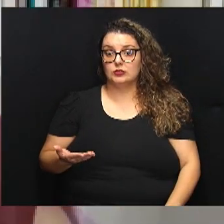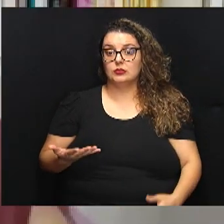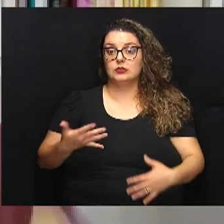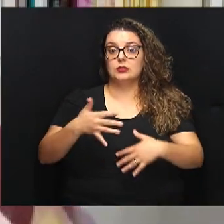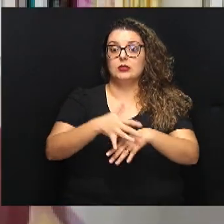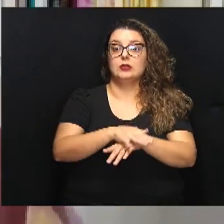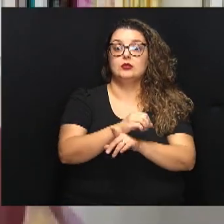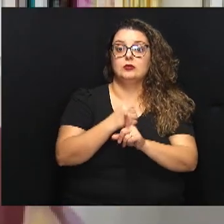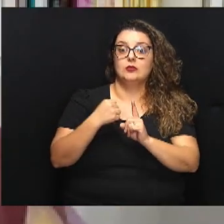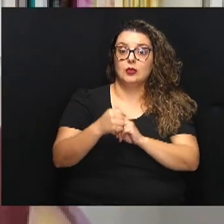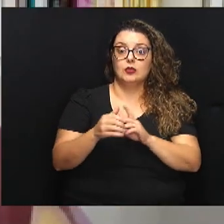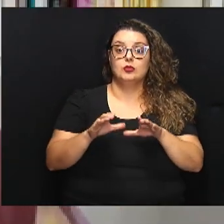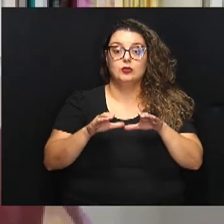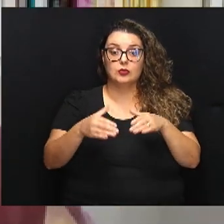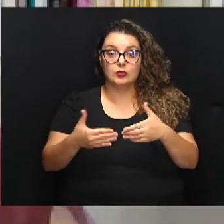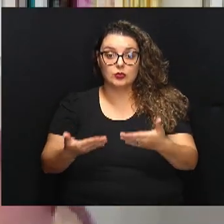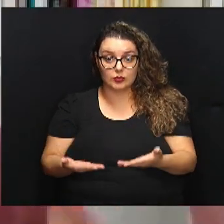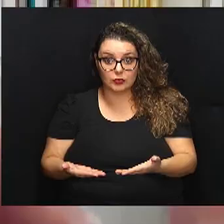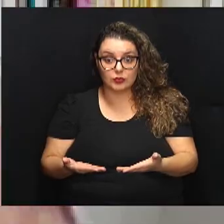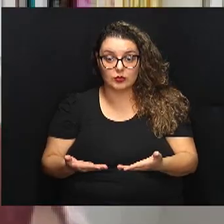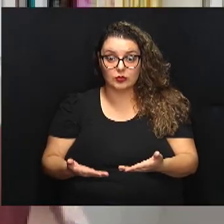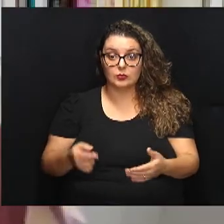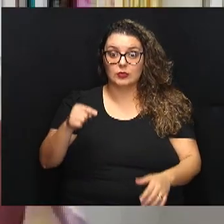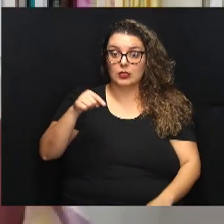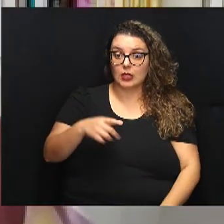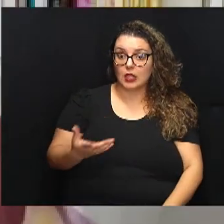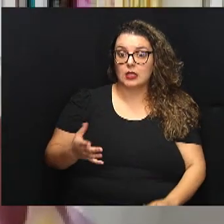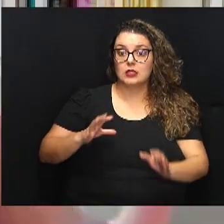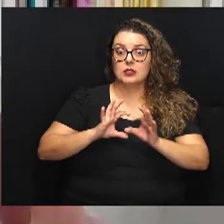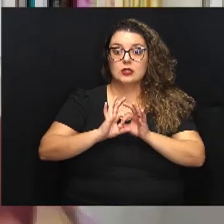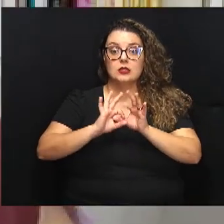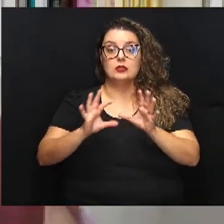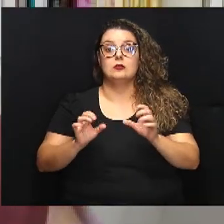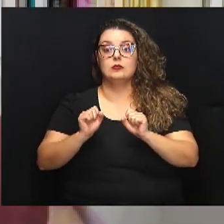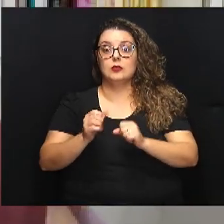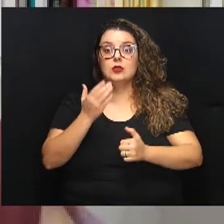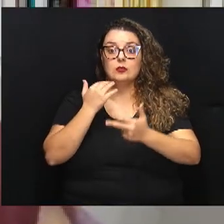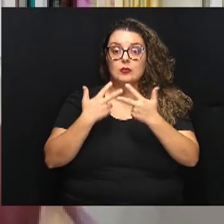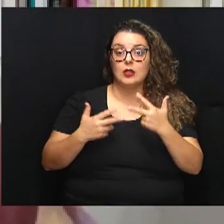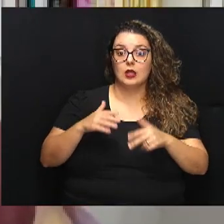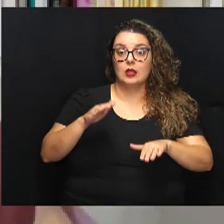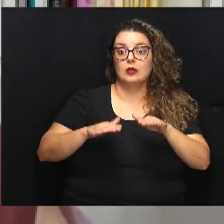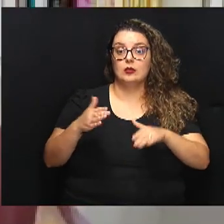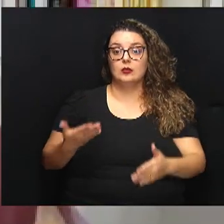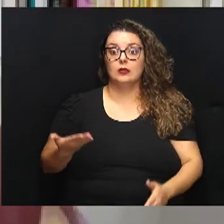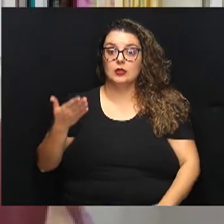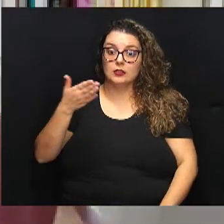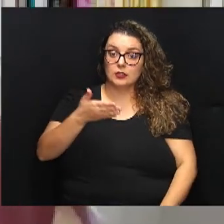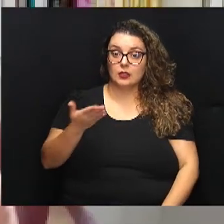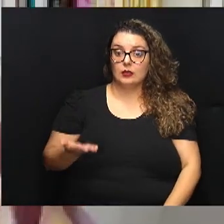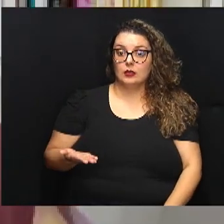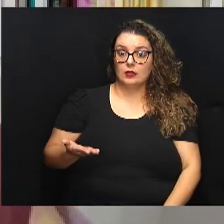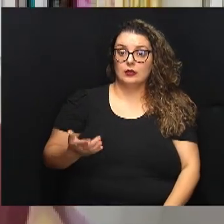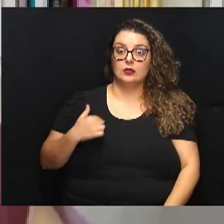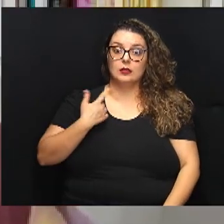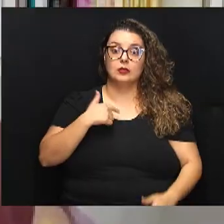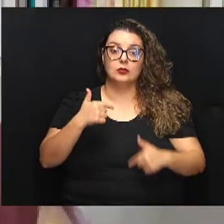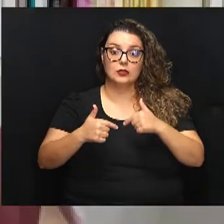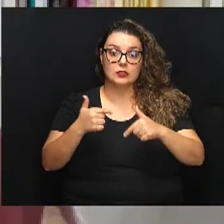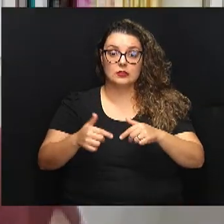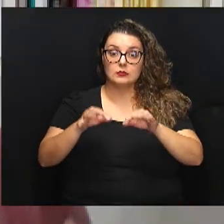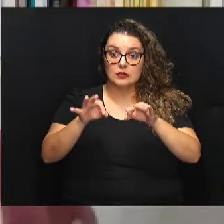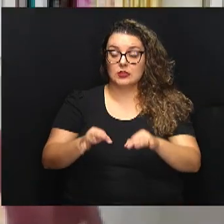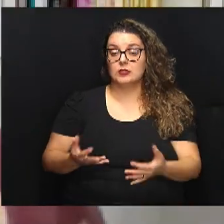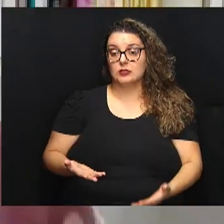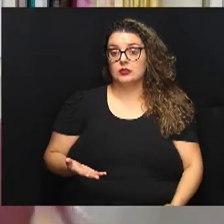social, do grupo, né? Essa liberdade de poder comer de vez em quando lá. E a gente trabalhar justamente a